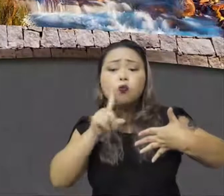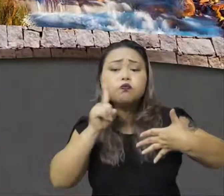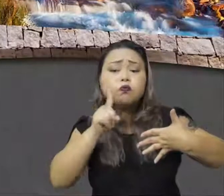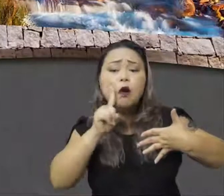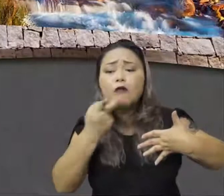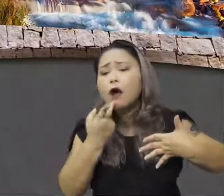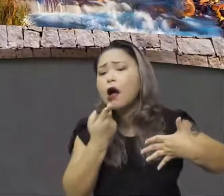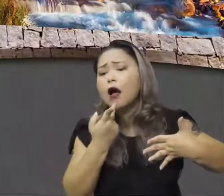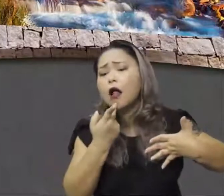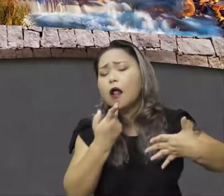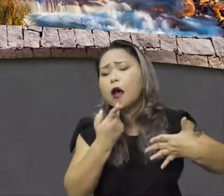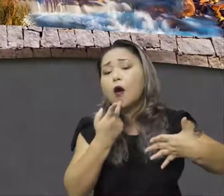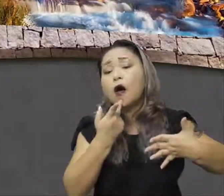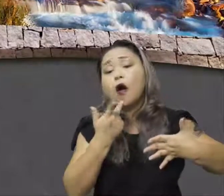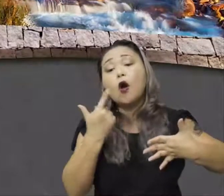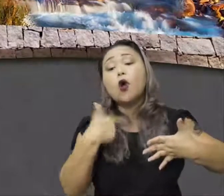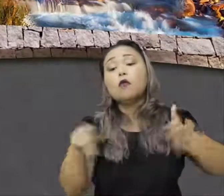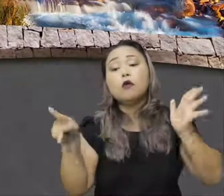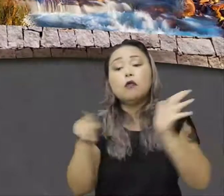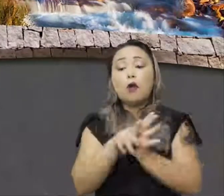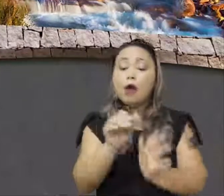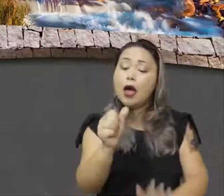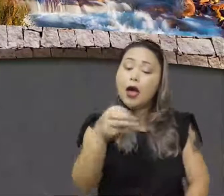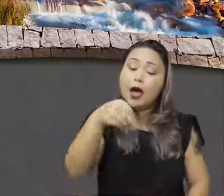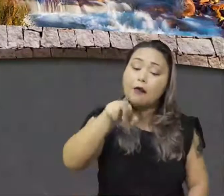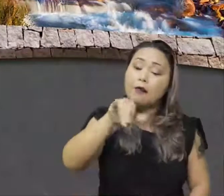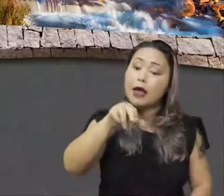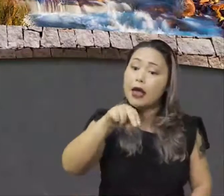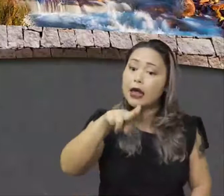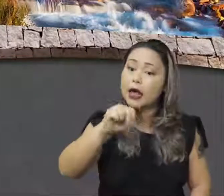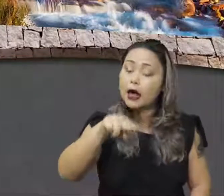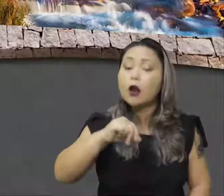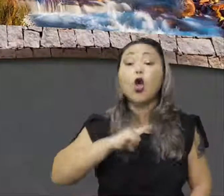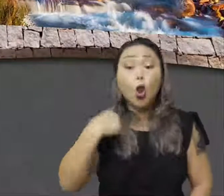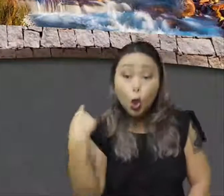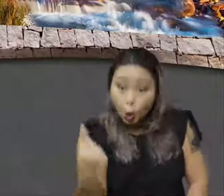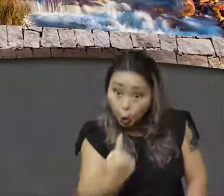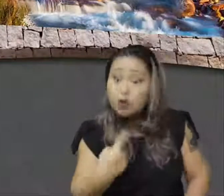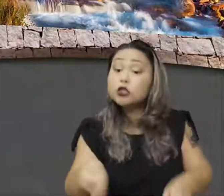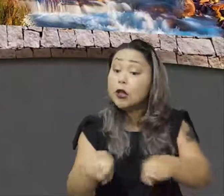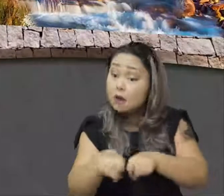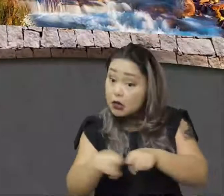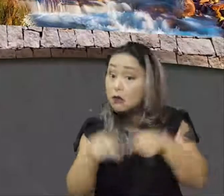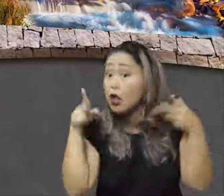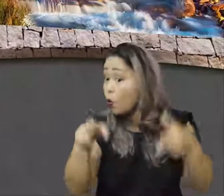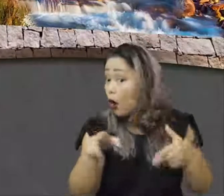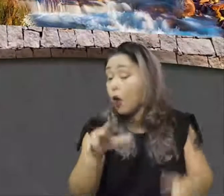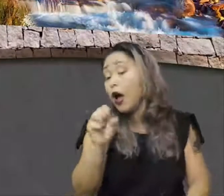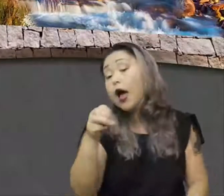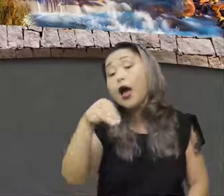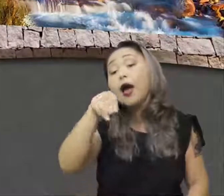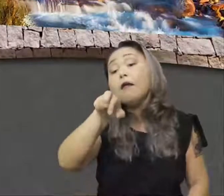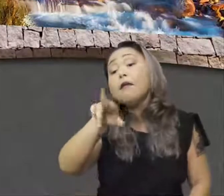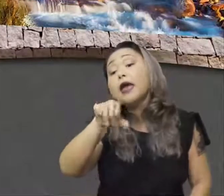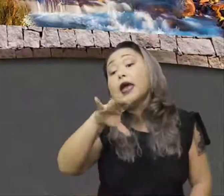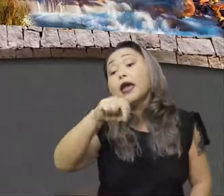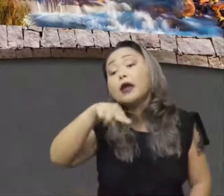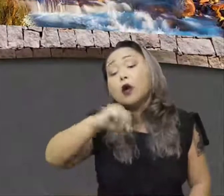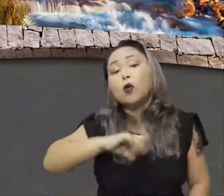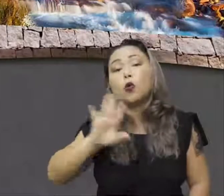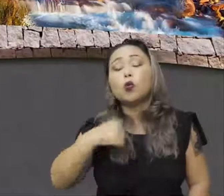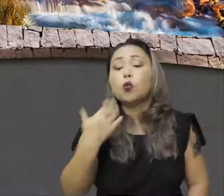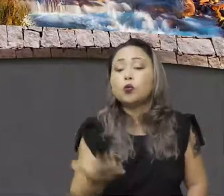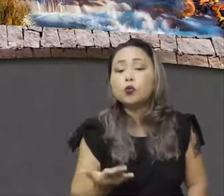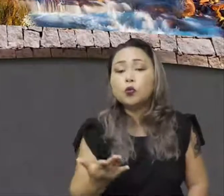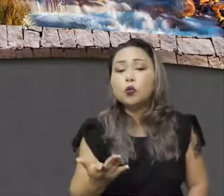como os americanos. E nós também não somos americanos, nós também somos. Um detalhe. No